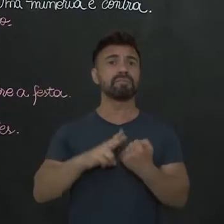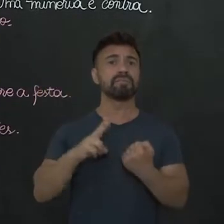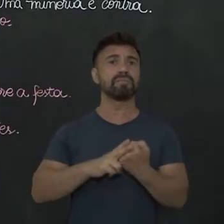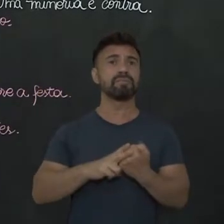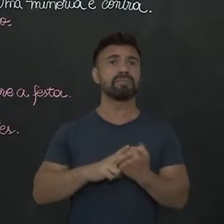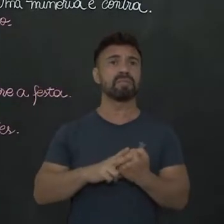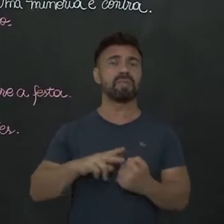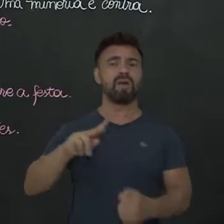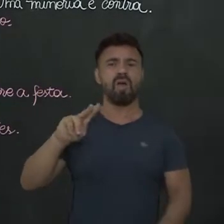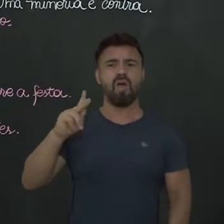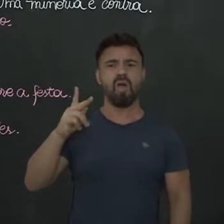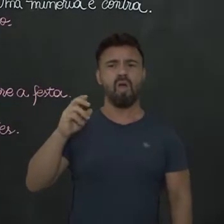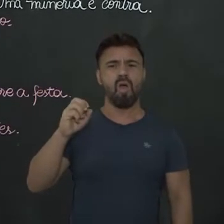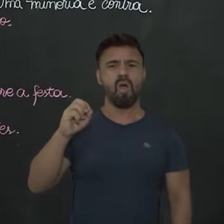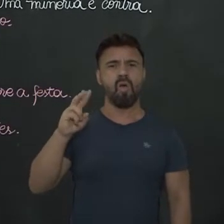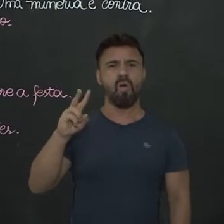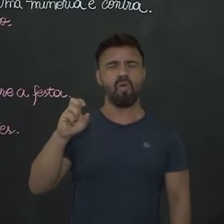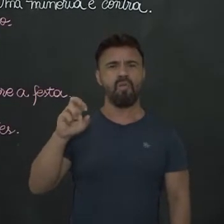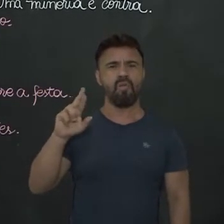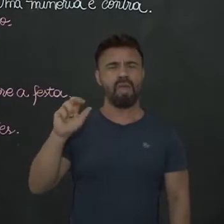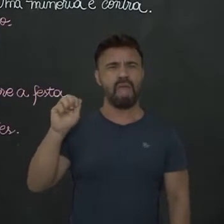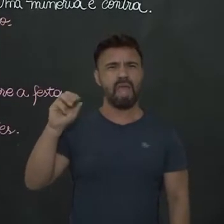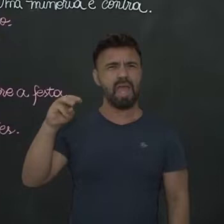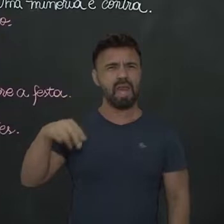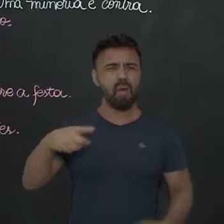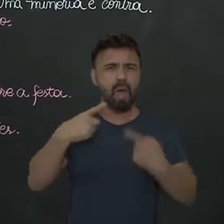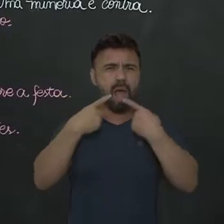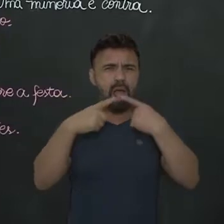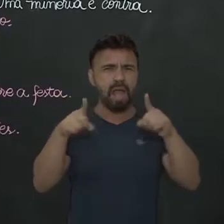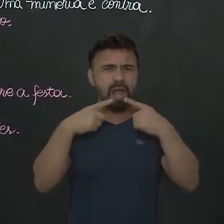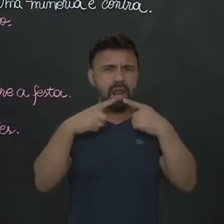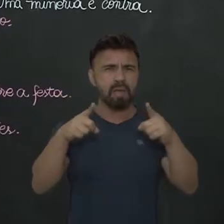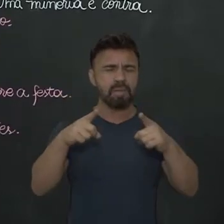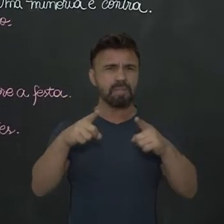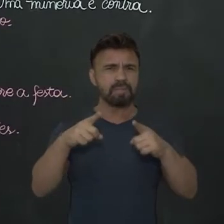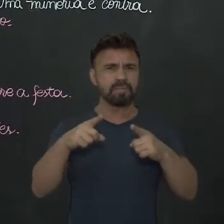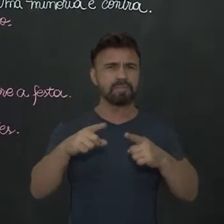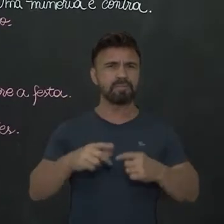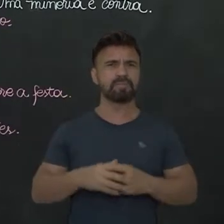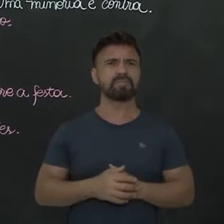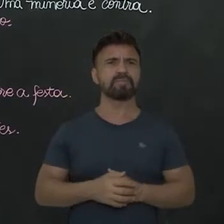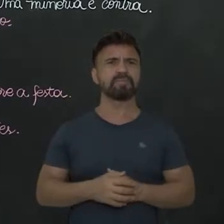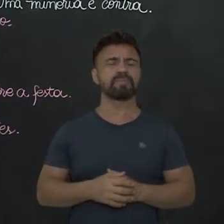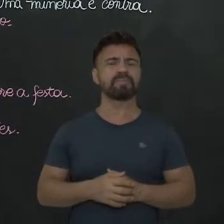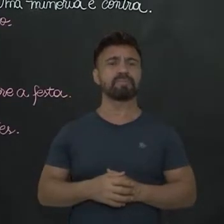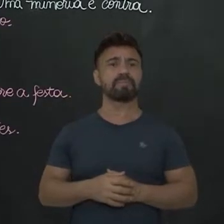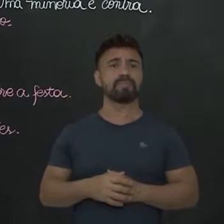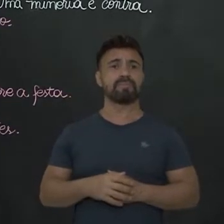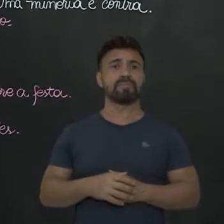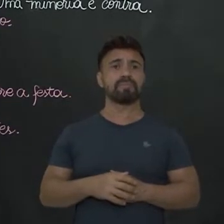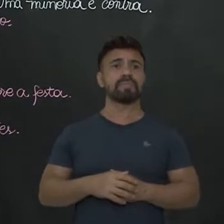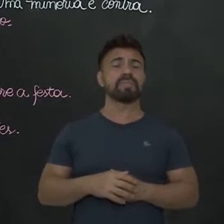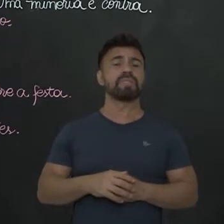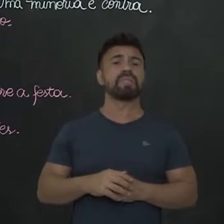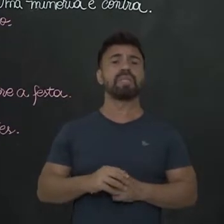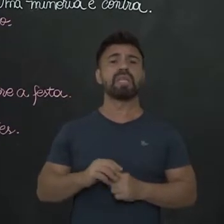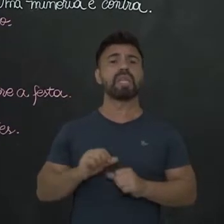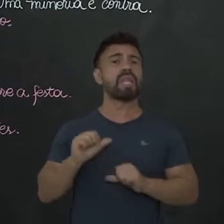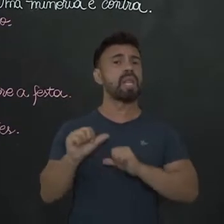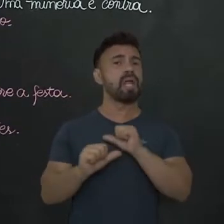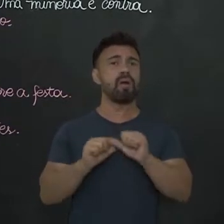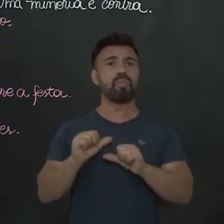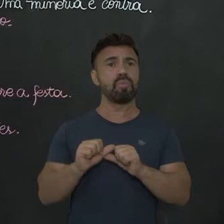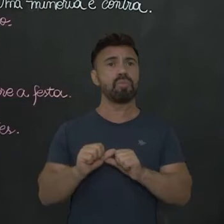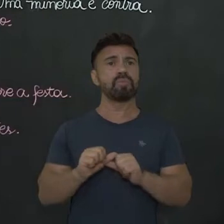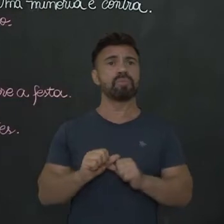usar a expressão houveram reclamações. Haver no sentido de existir não sofre variação.